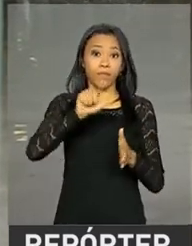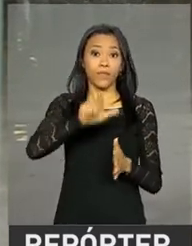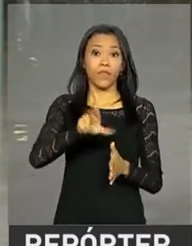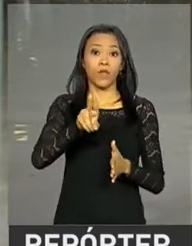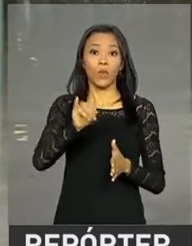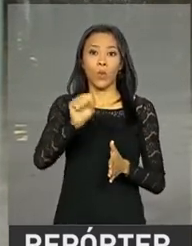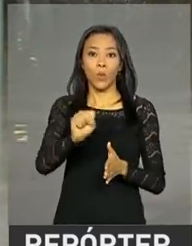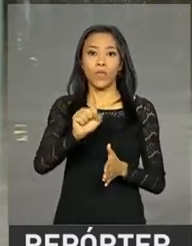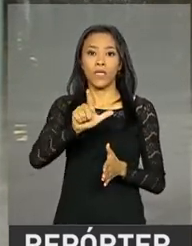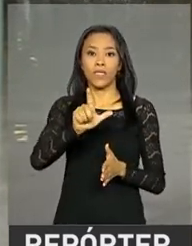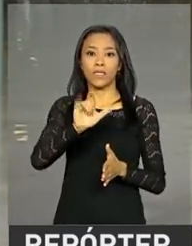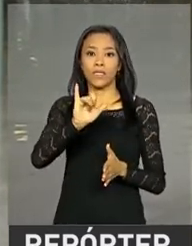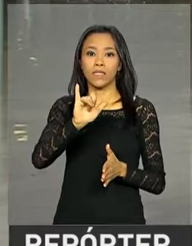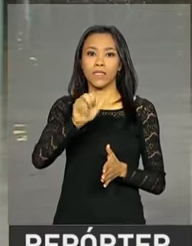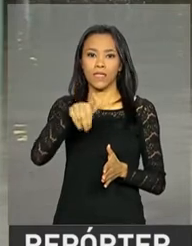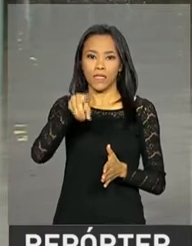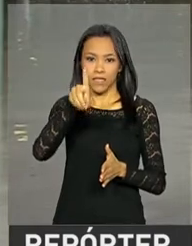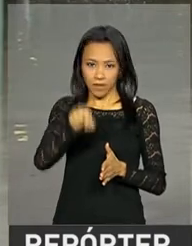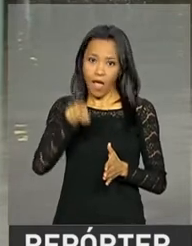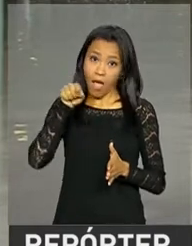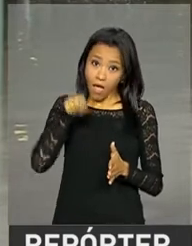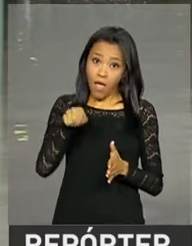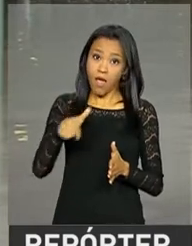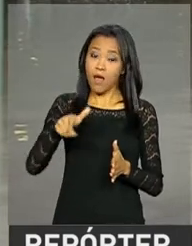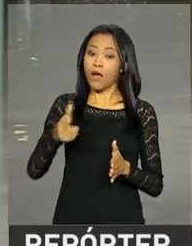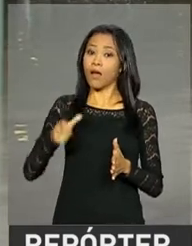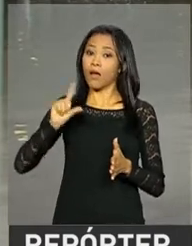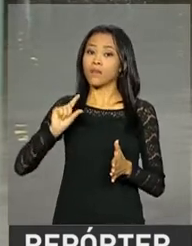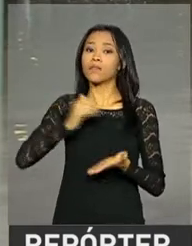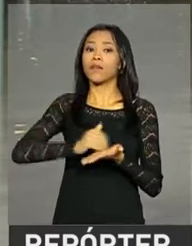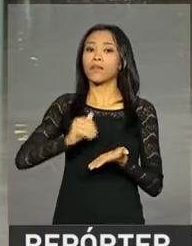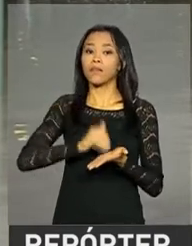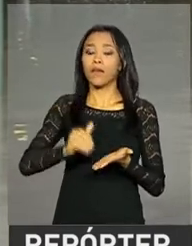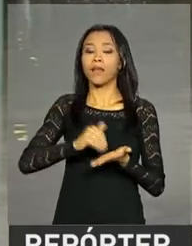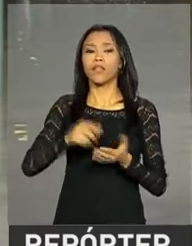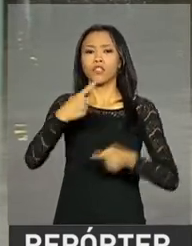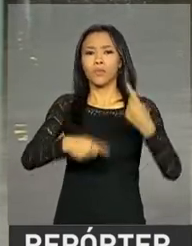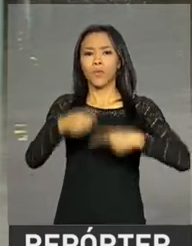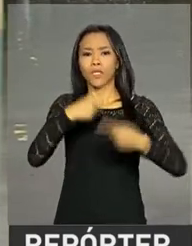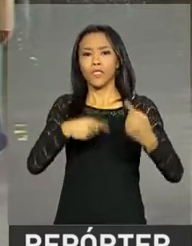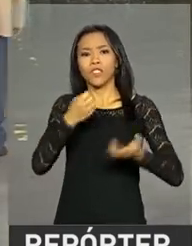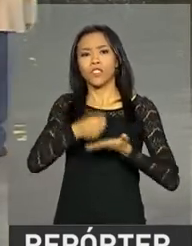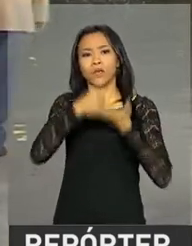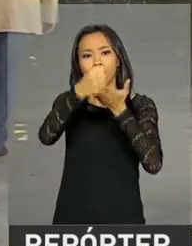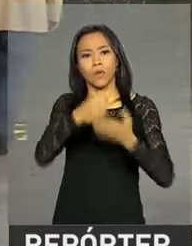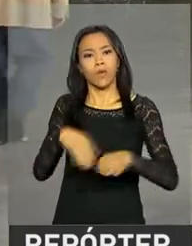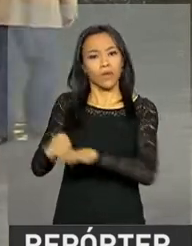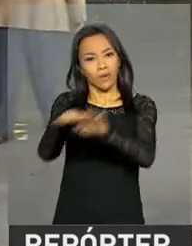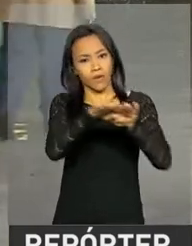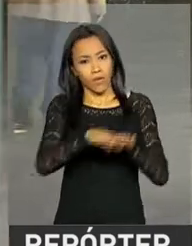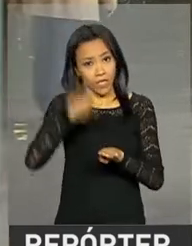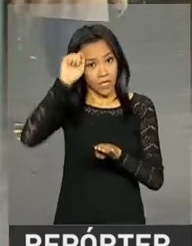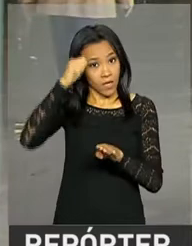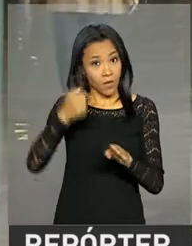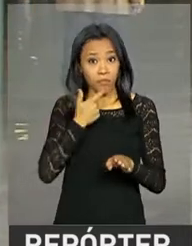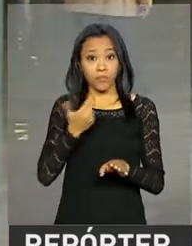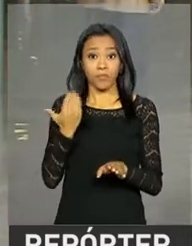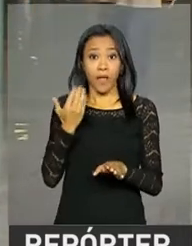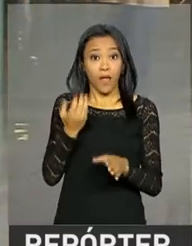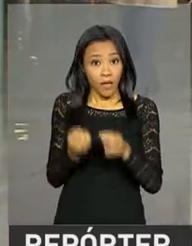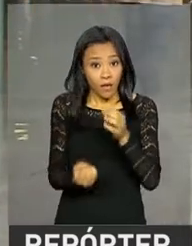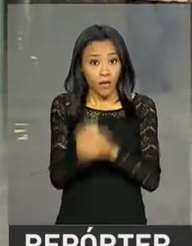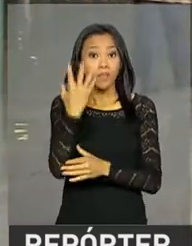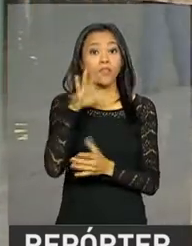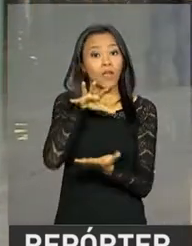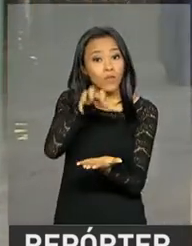Linda Valoá, que era até então secretária de Políticas de Promoção da Igualdade Racial do governo federal, assumiu o recém-criado